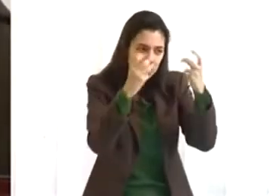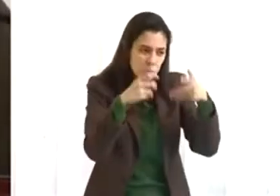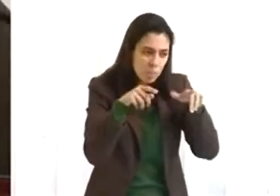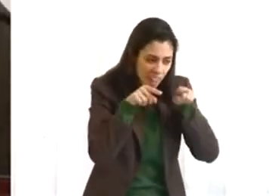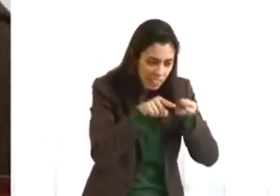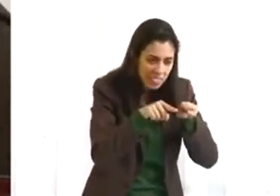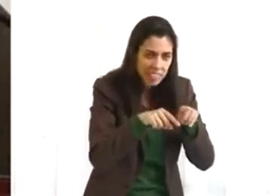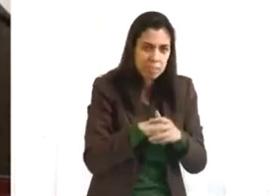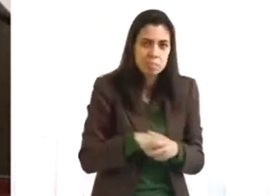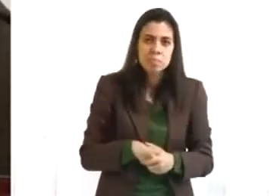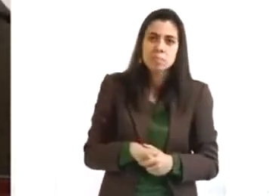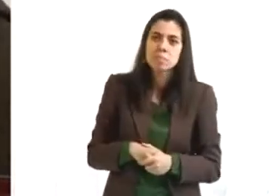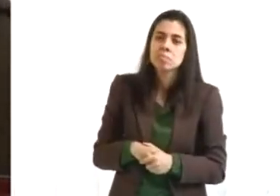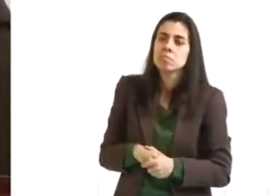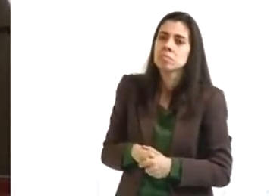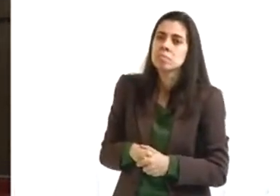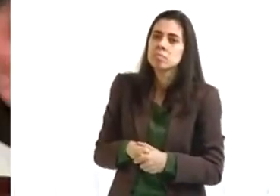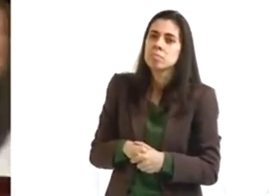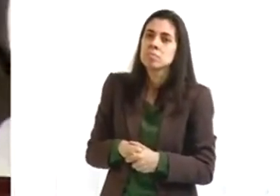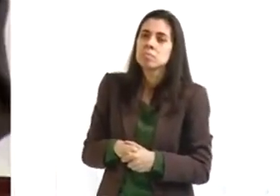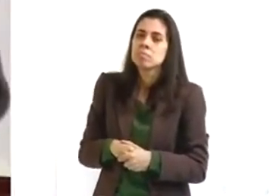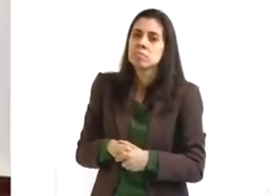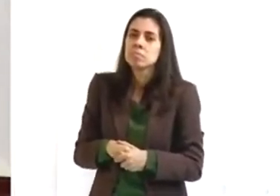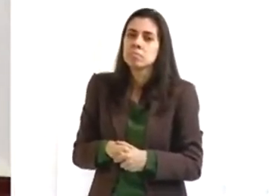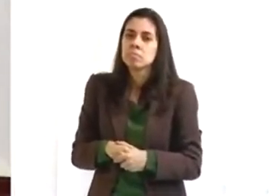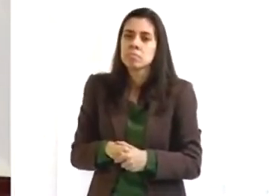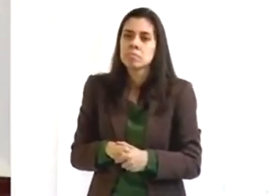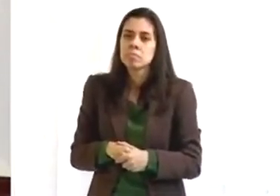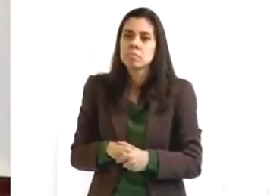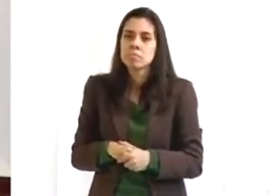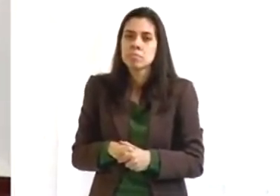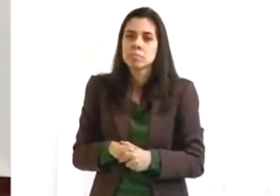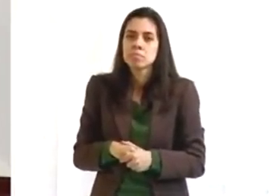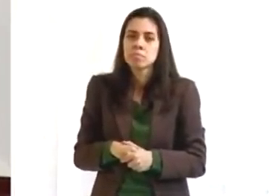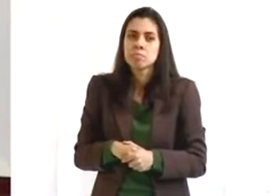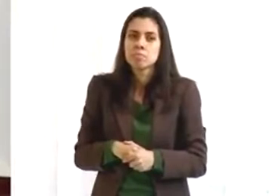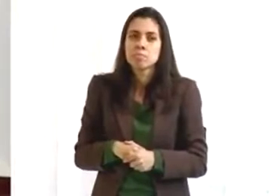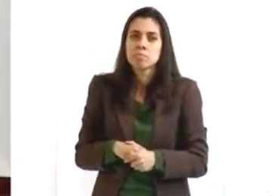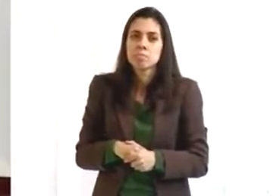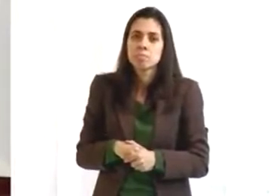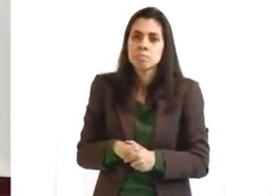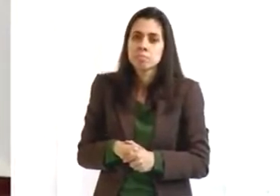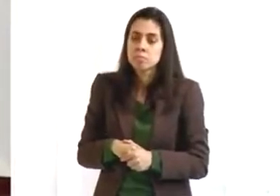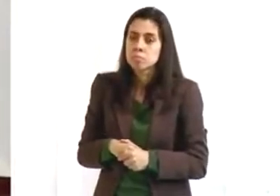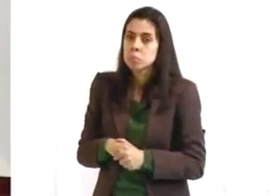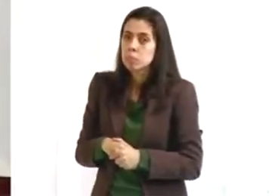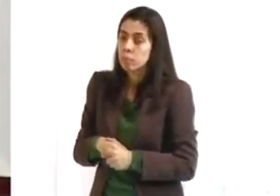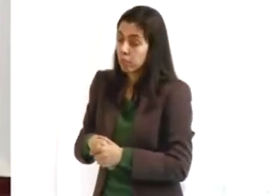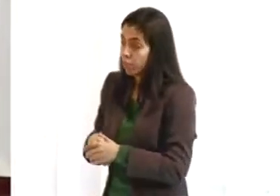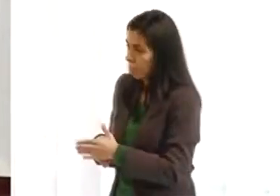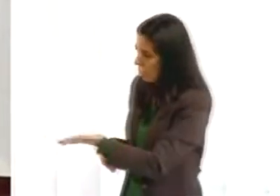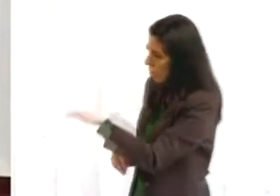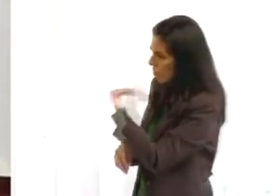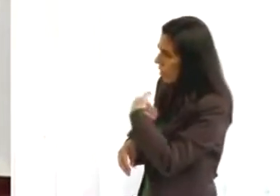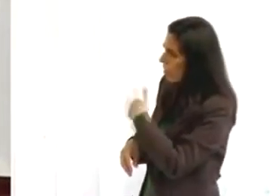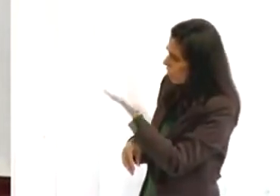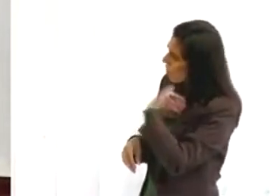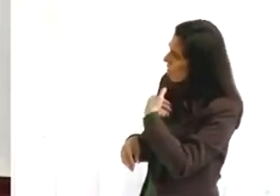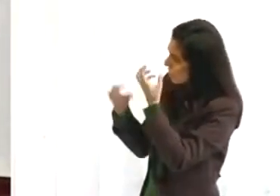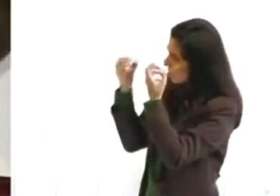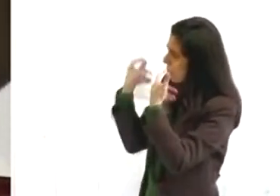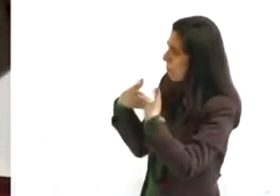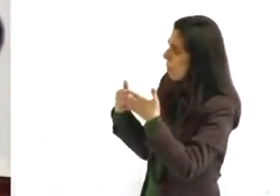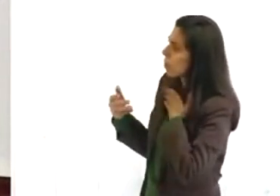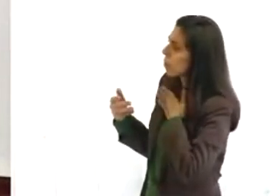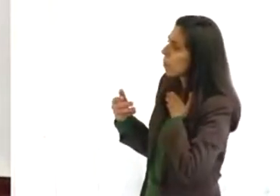estou pronto. Porque ele, na sequência, faz um convite para Filipe, sobe aqui no meu carro, você não pode me